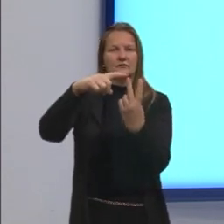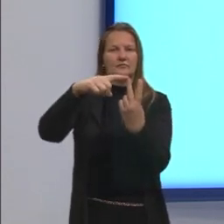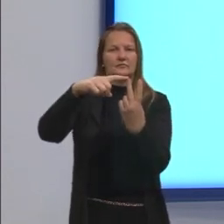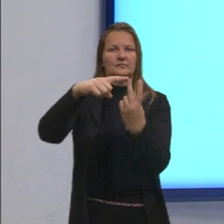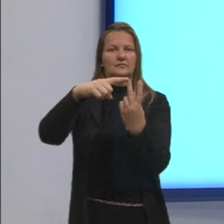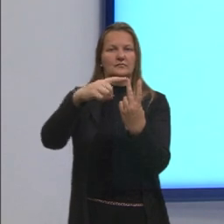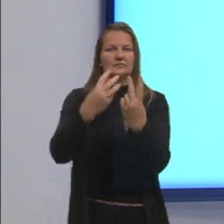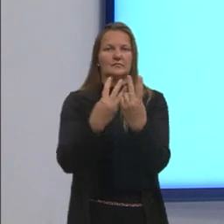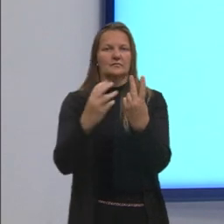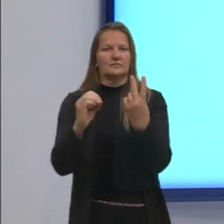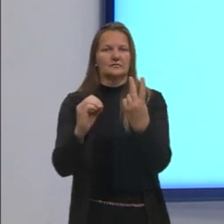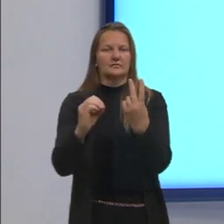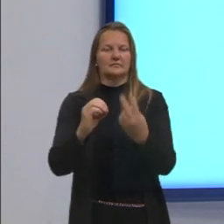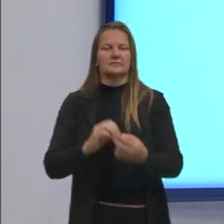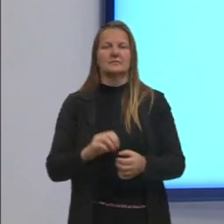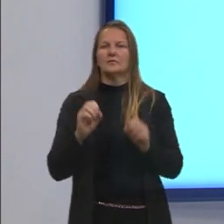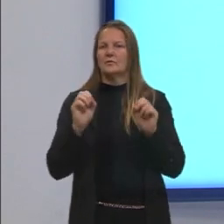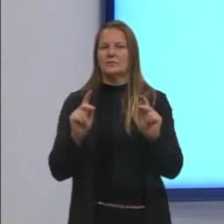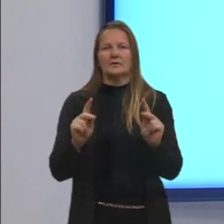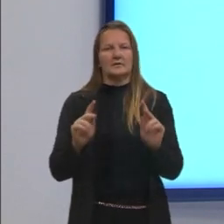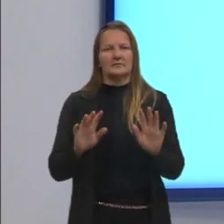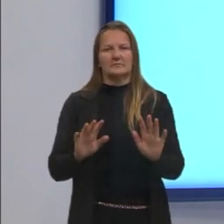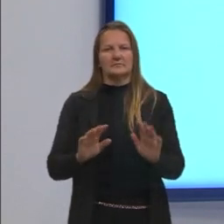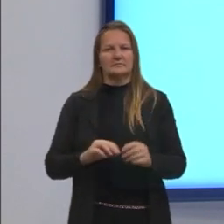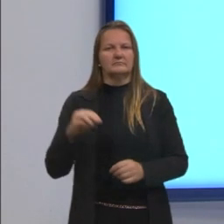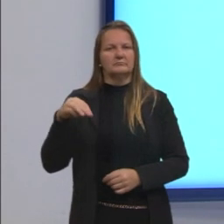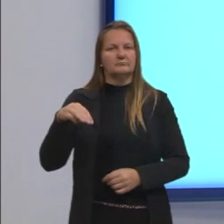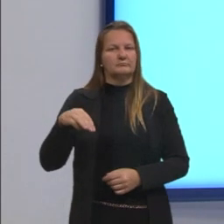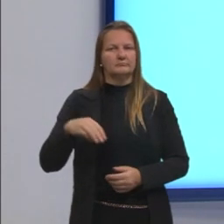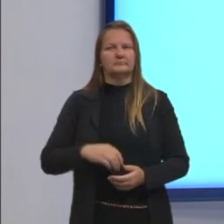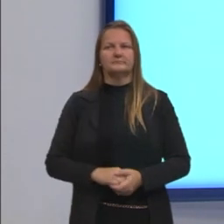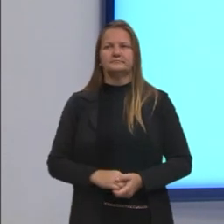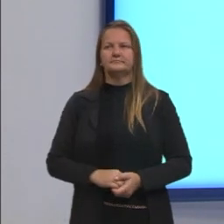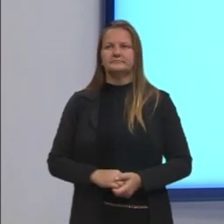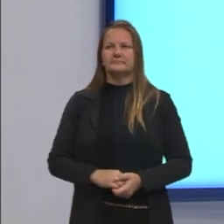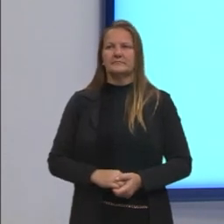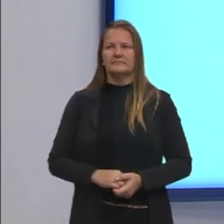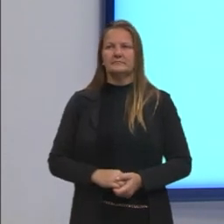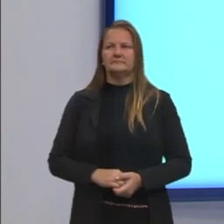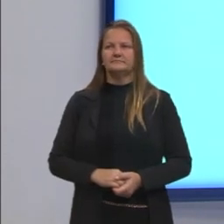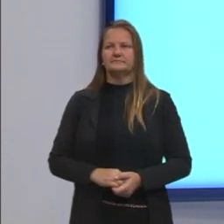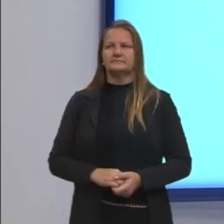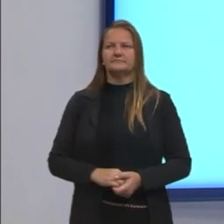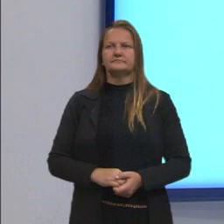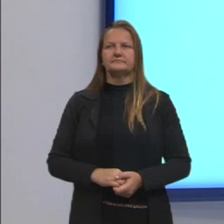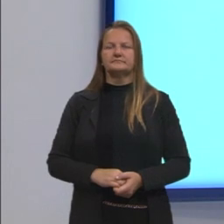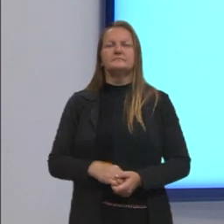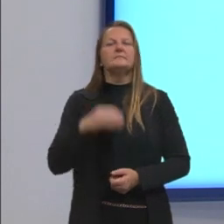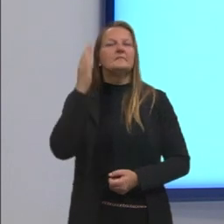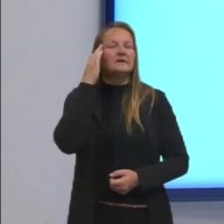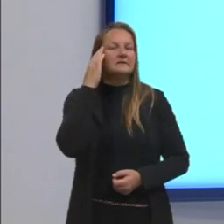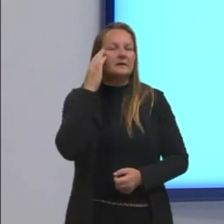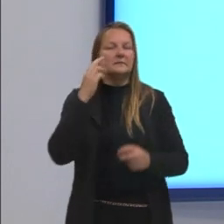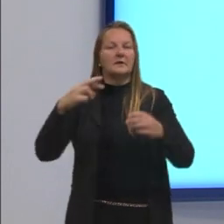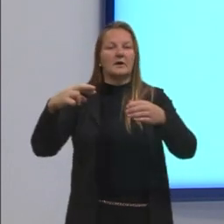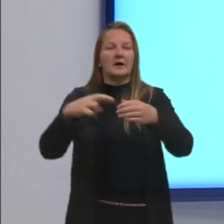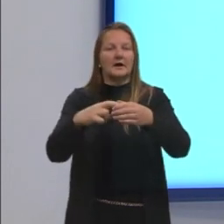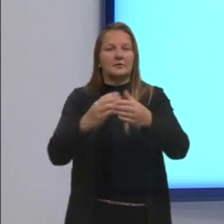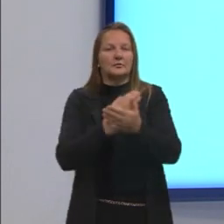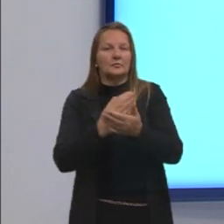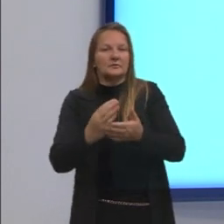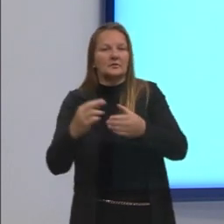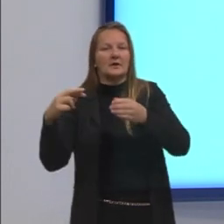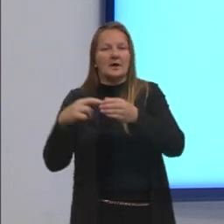é igual a raiz de 30 metros bom a gente já sabe o raio Inicial